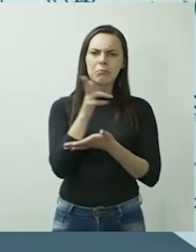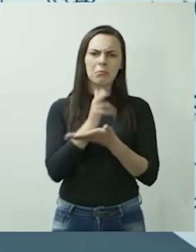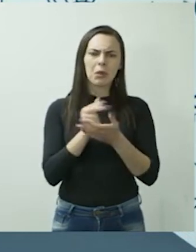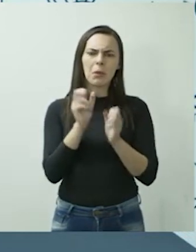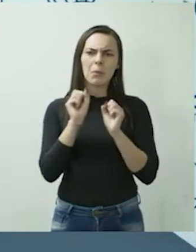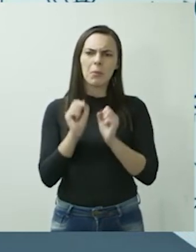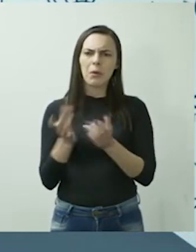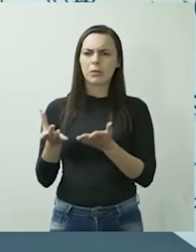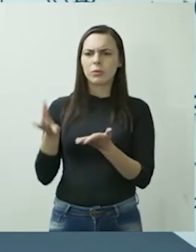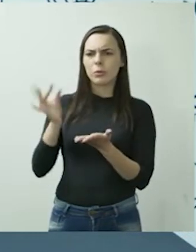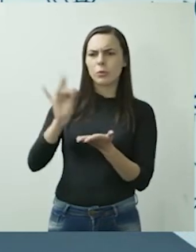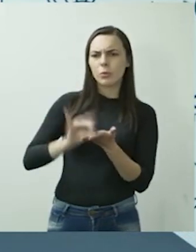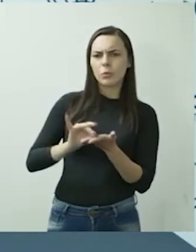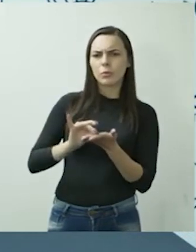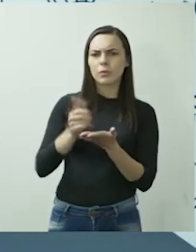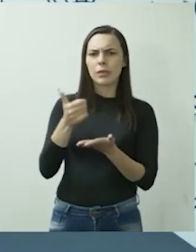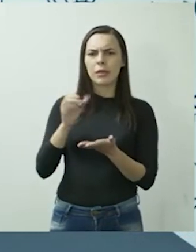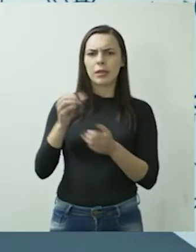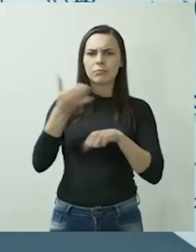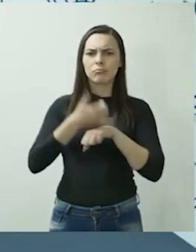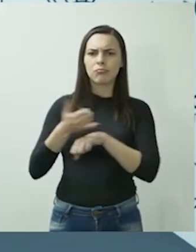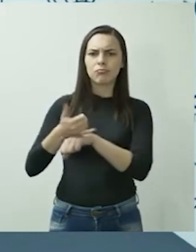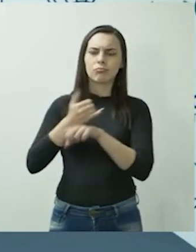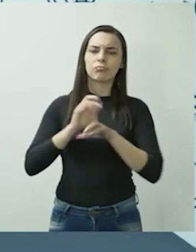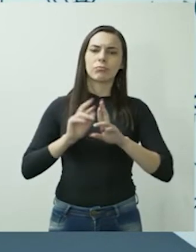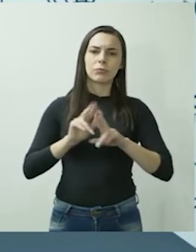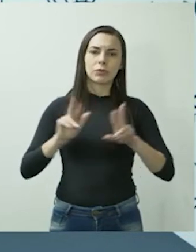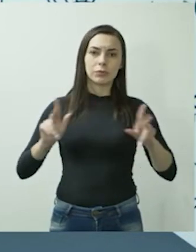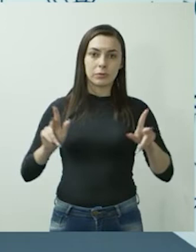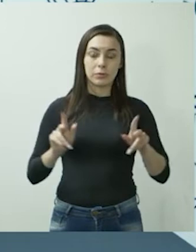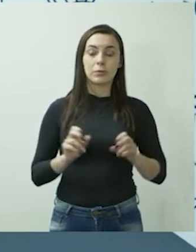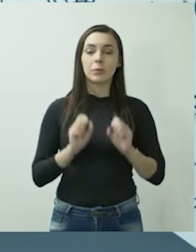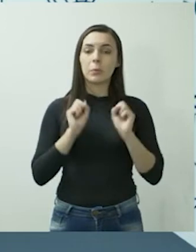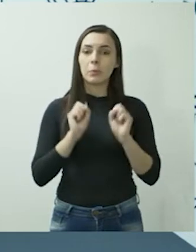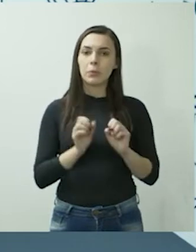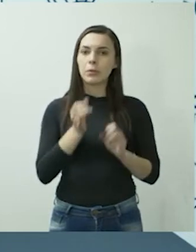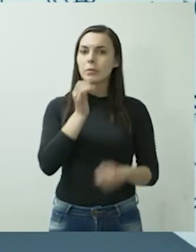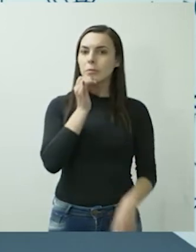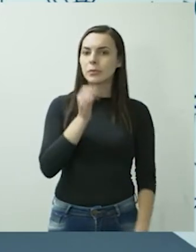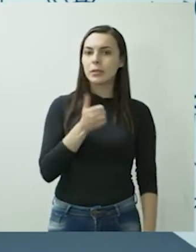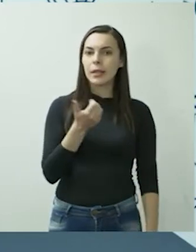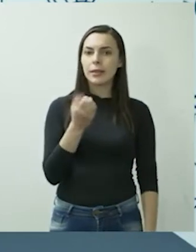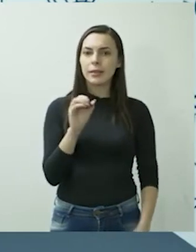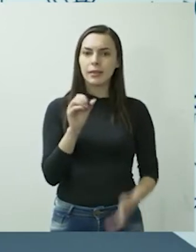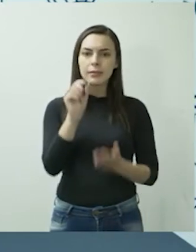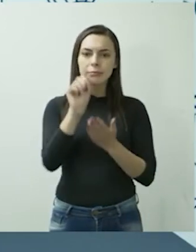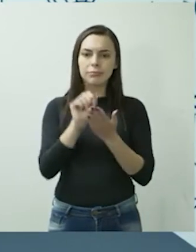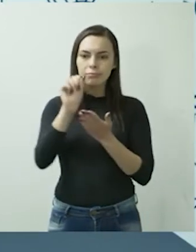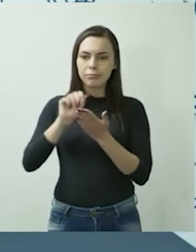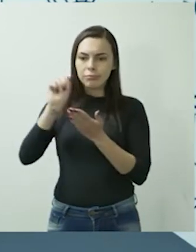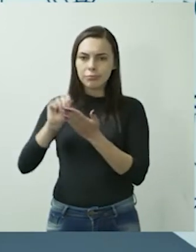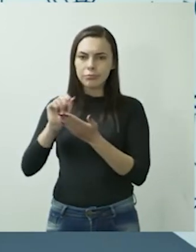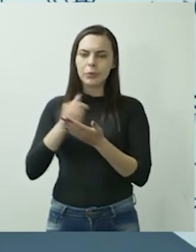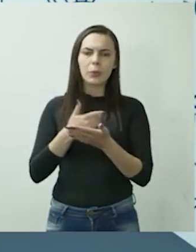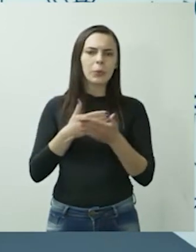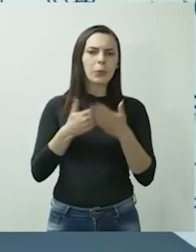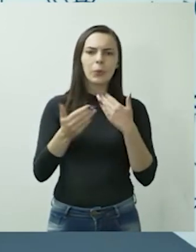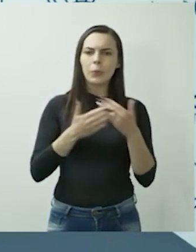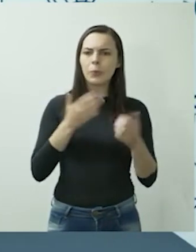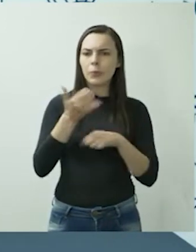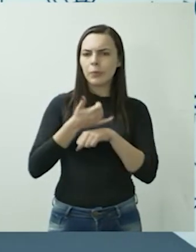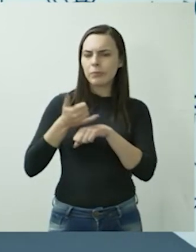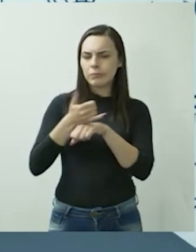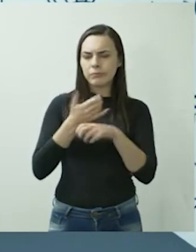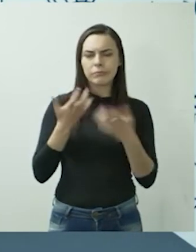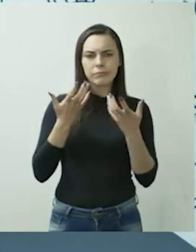colar 10 objetos. Pode ser também fazer 10 risquinhos ou qualquer outro objeto que